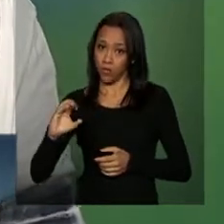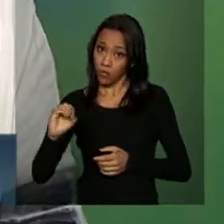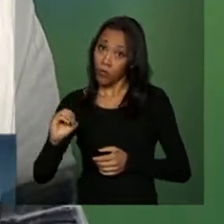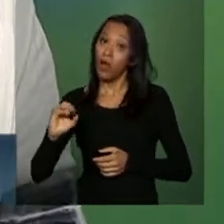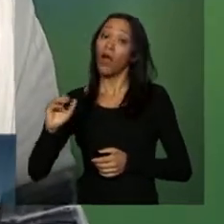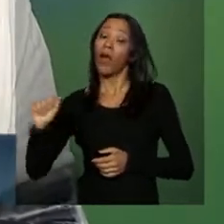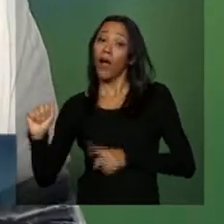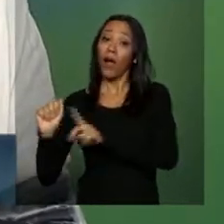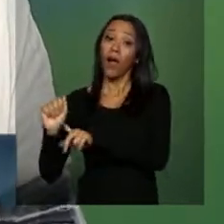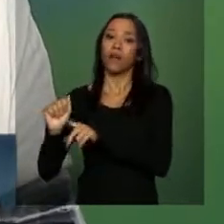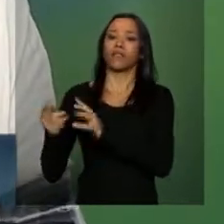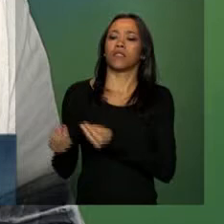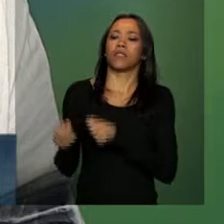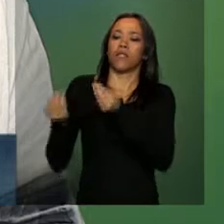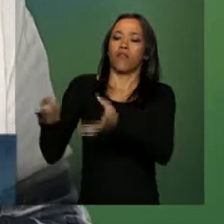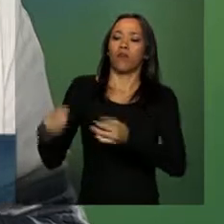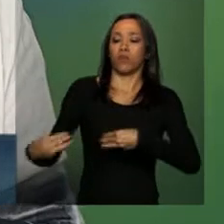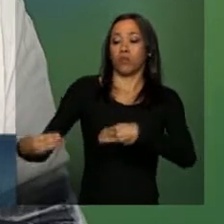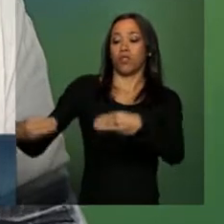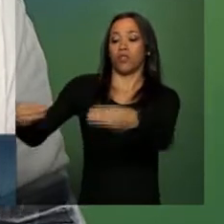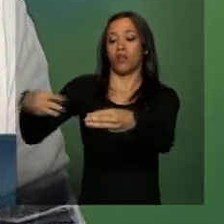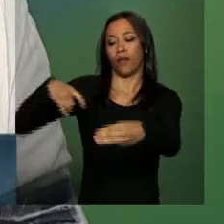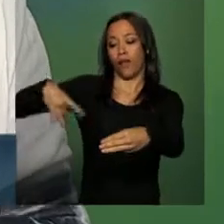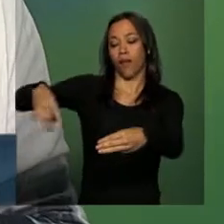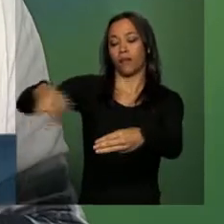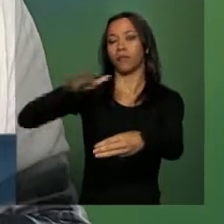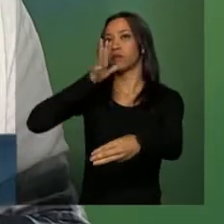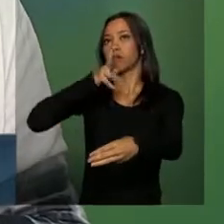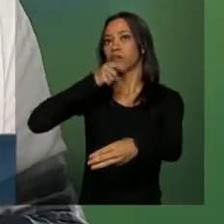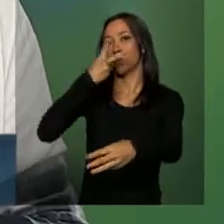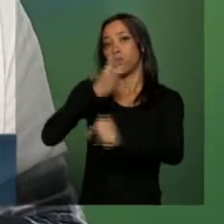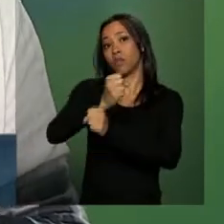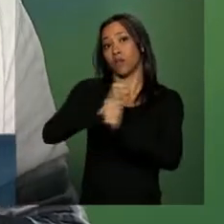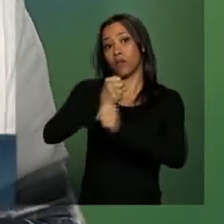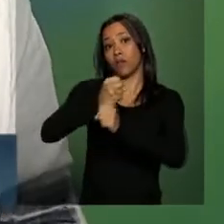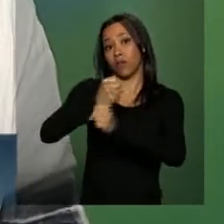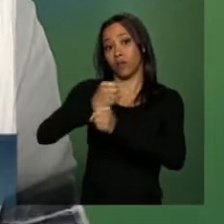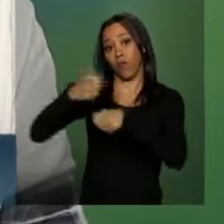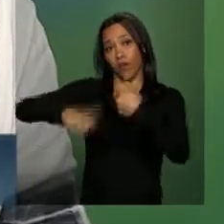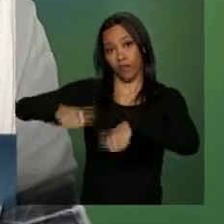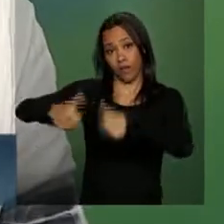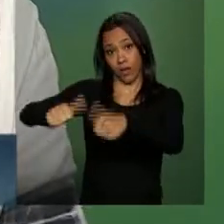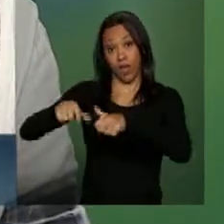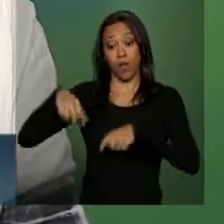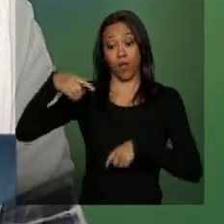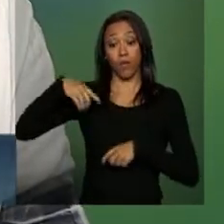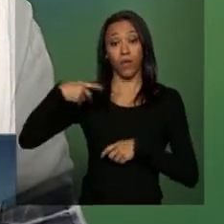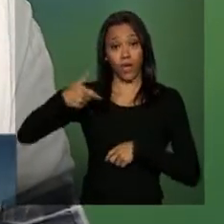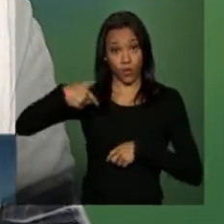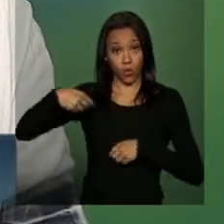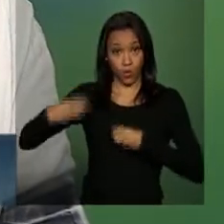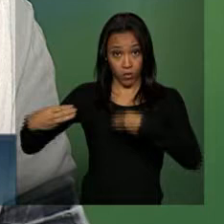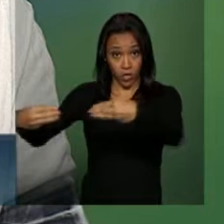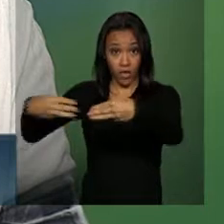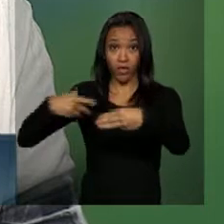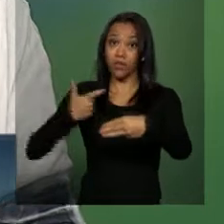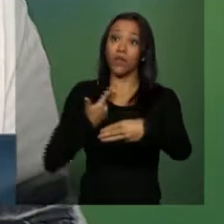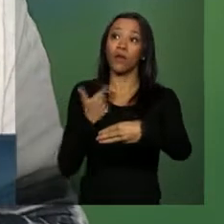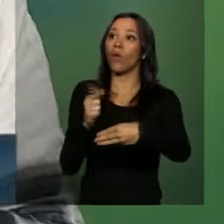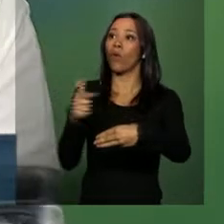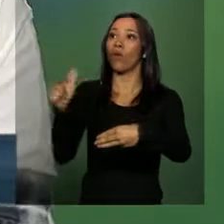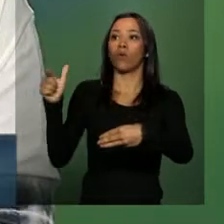ministérios, cada um levaria 2 anos, no mínimo, para avaliar o RISPOA, porque esses outros ministérios têm outras coisas para fazer, que não é só o